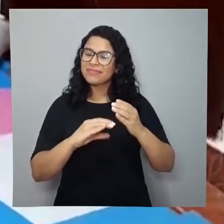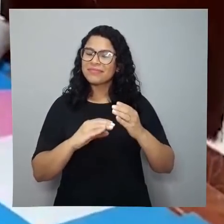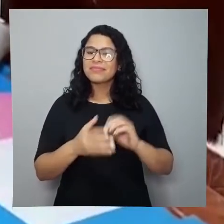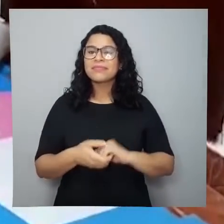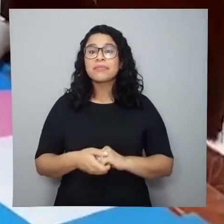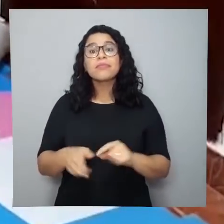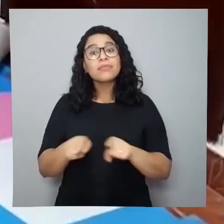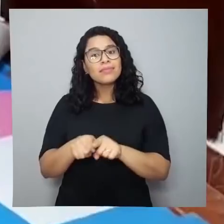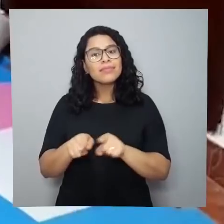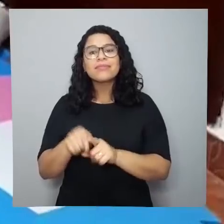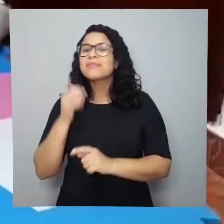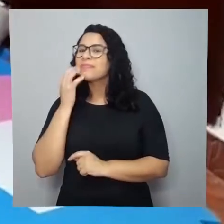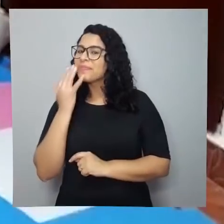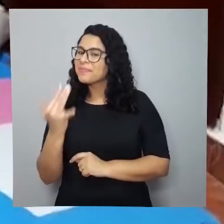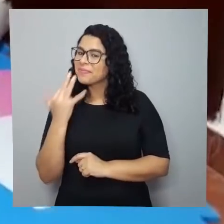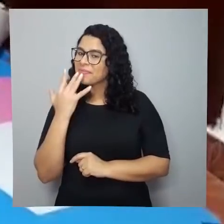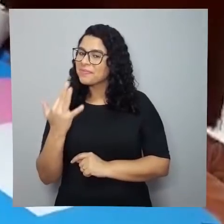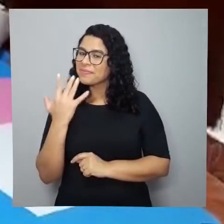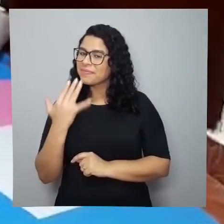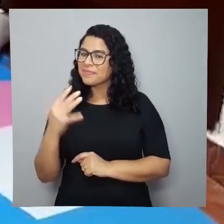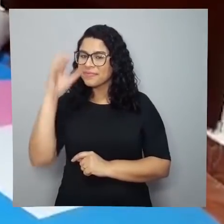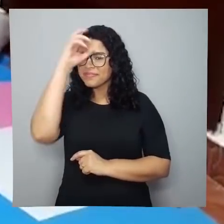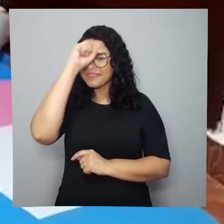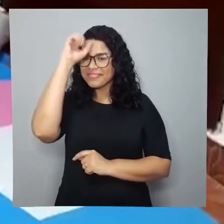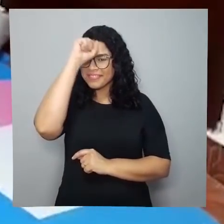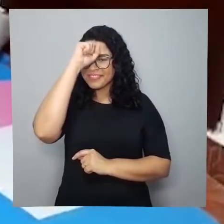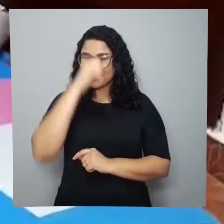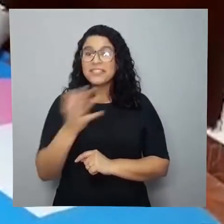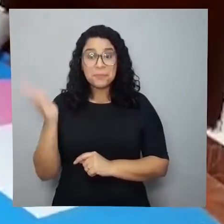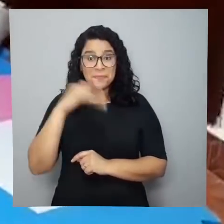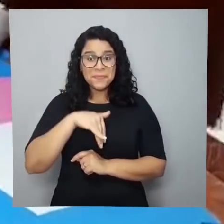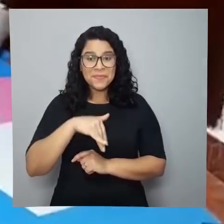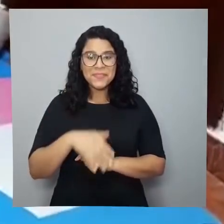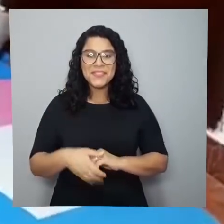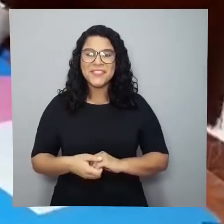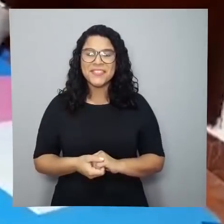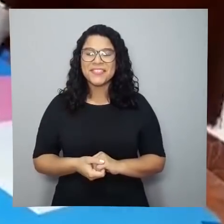e trabalhar algumas cores. Vamos lá?